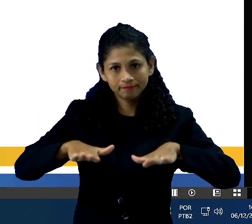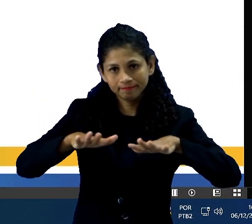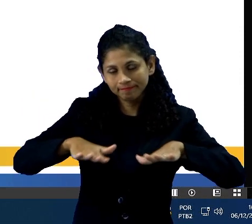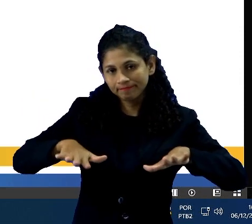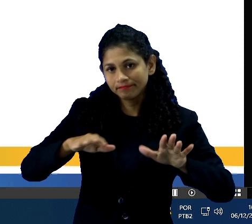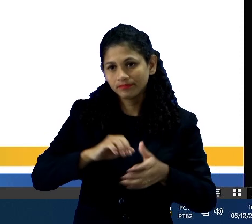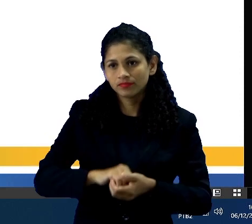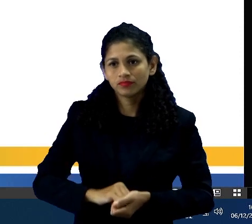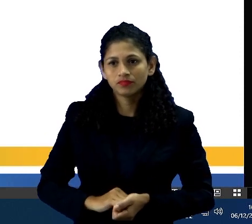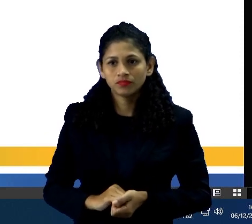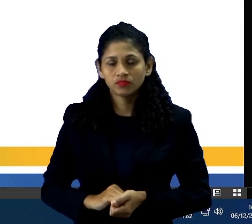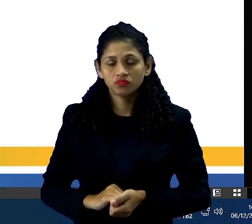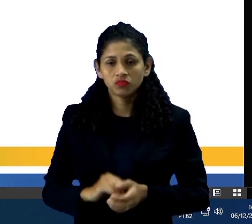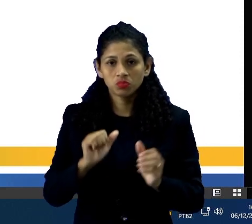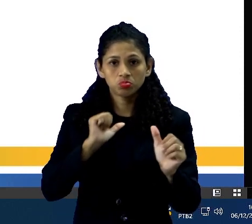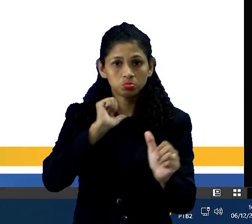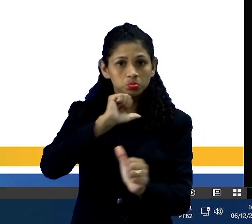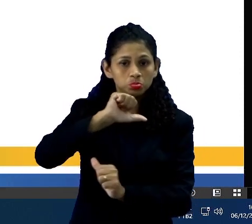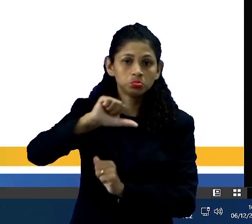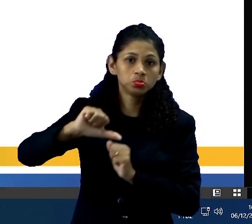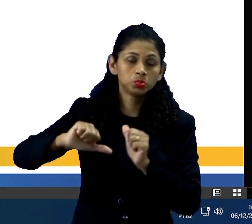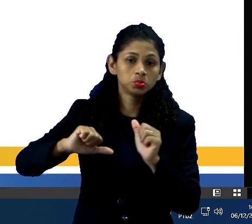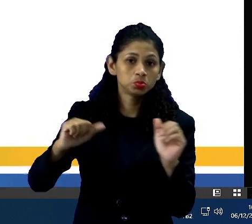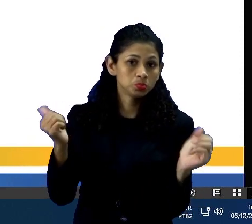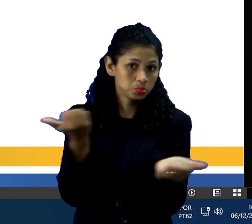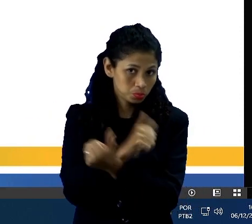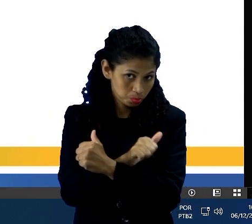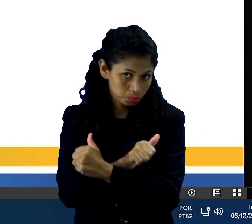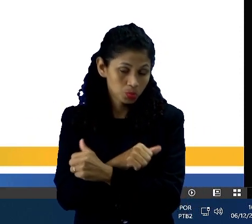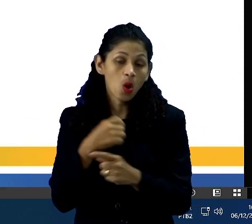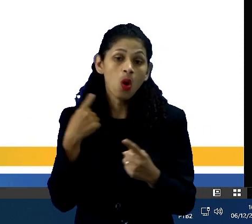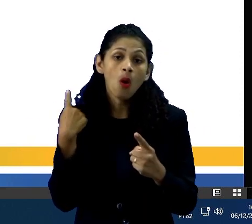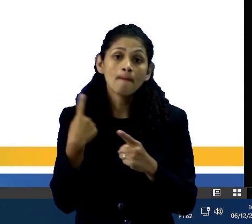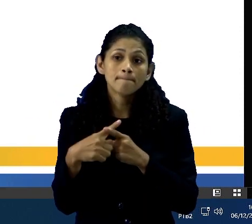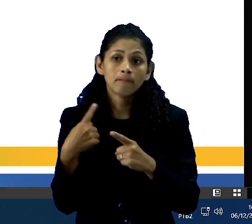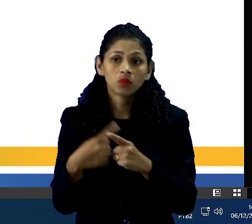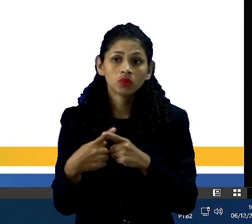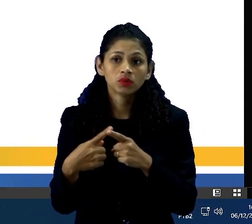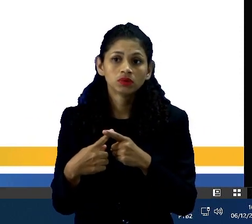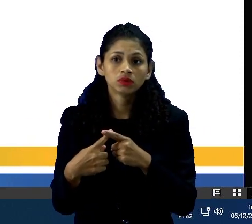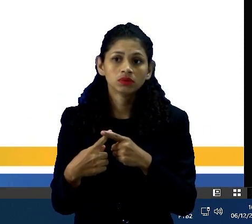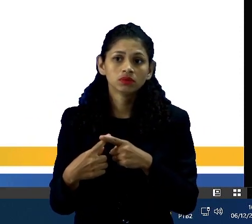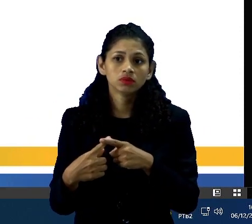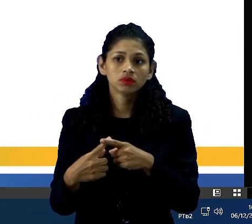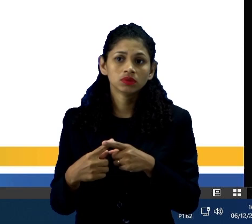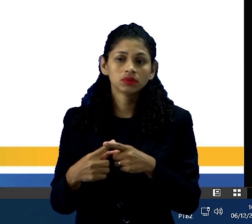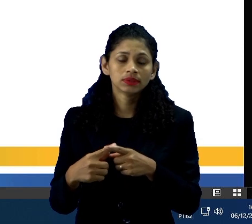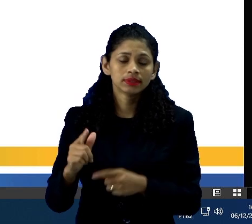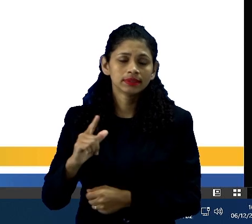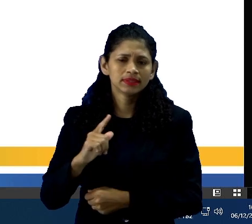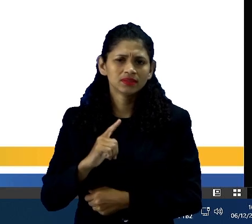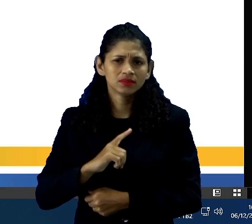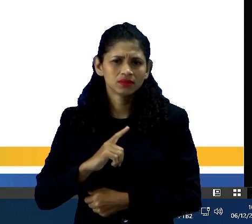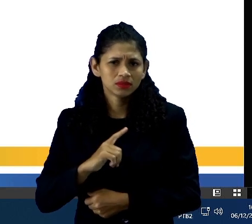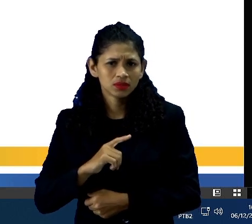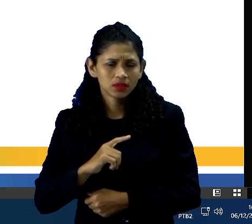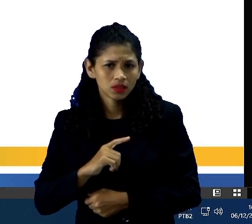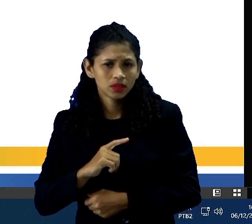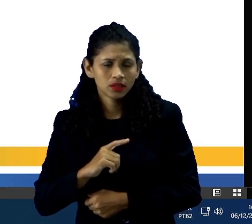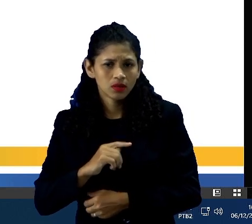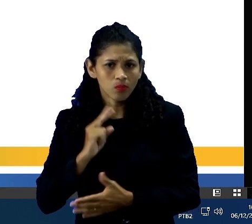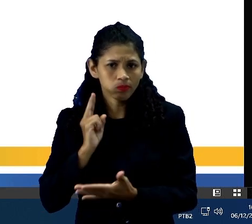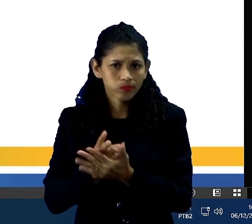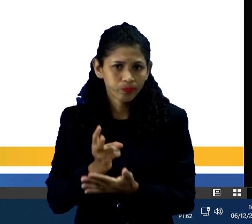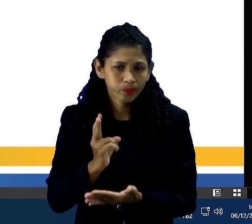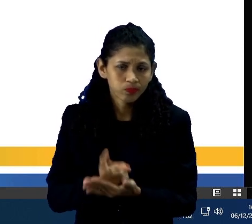grandeza inversamente proporcional. Porque se as torneiras possuem a mesma vazão, elas liberam a mesma quantidade